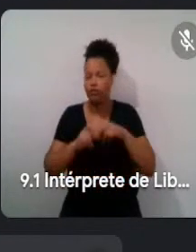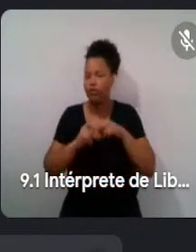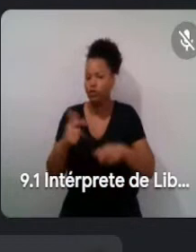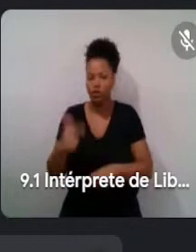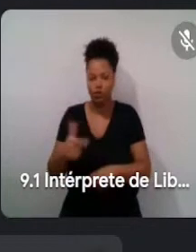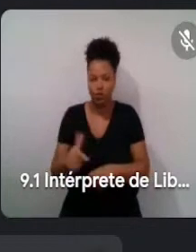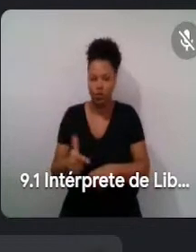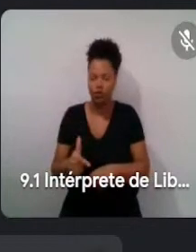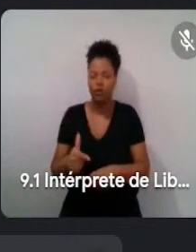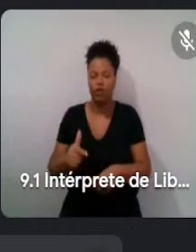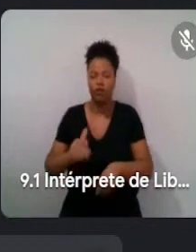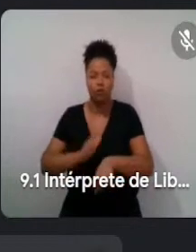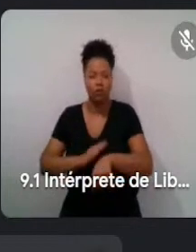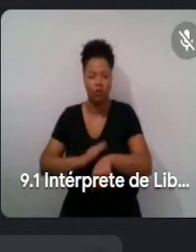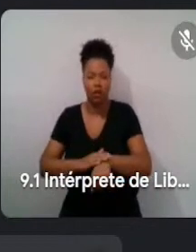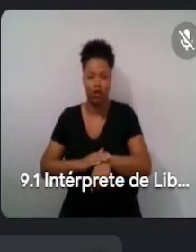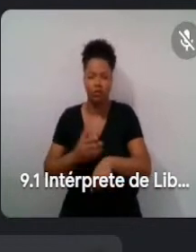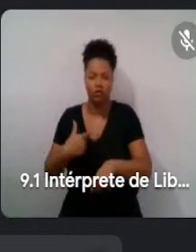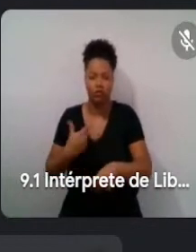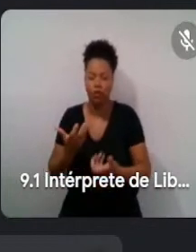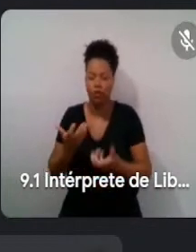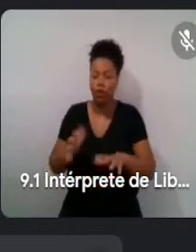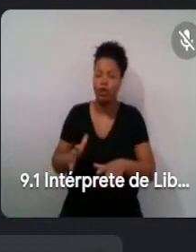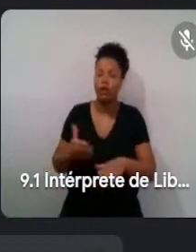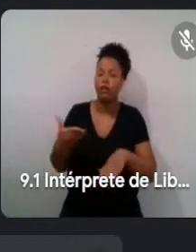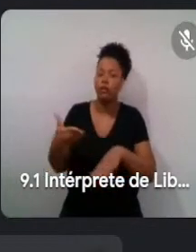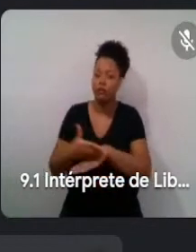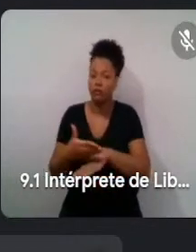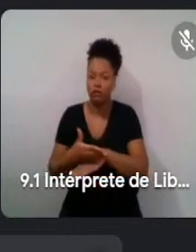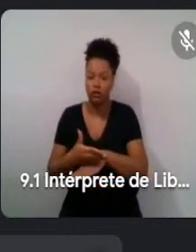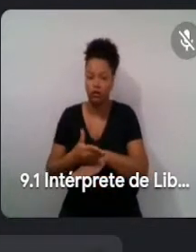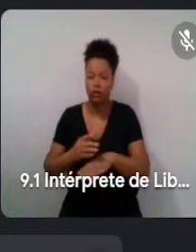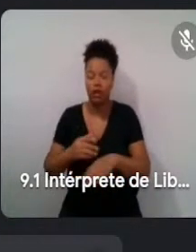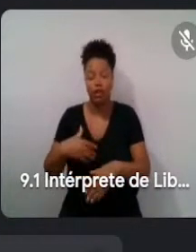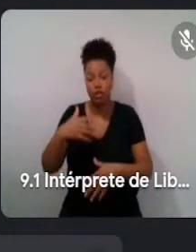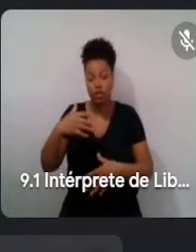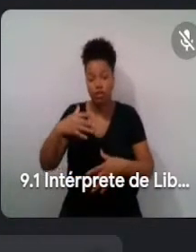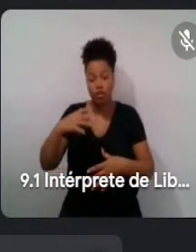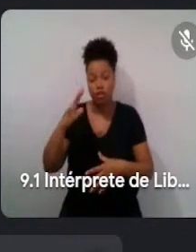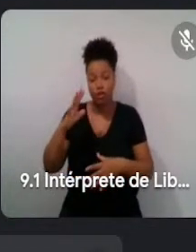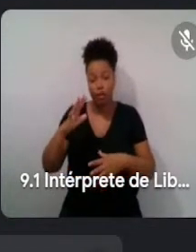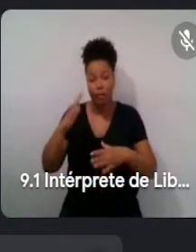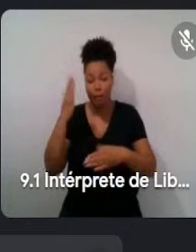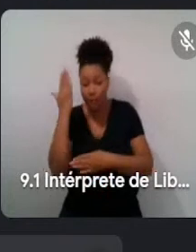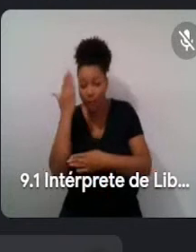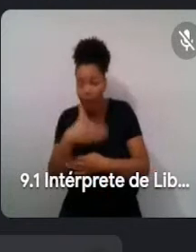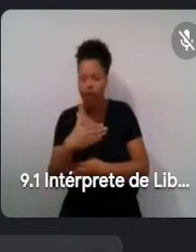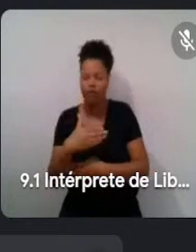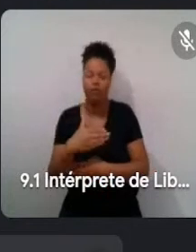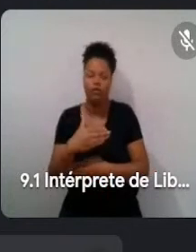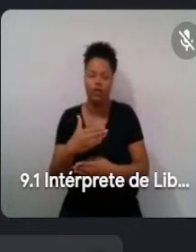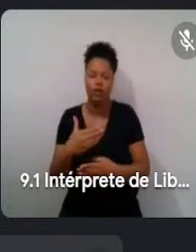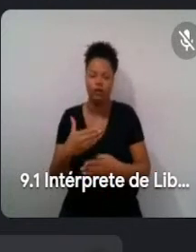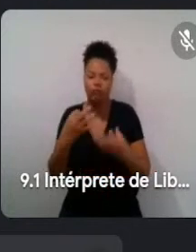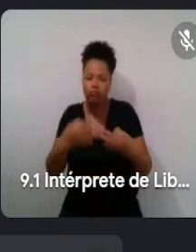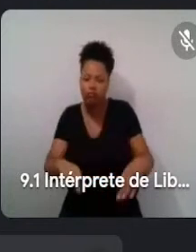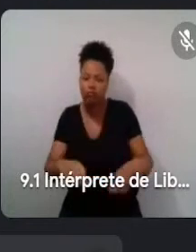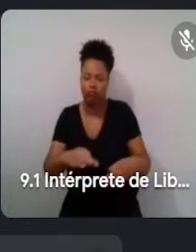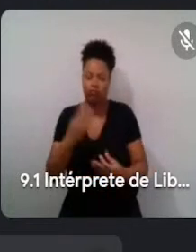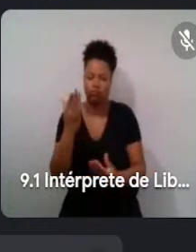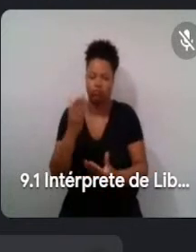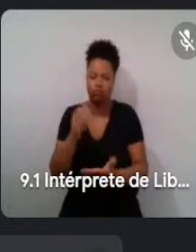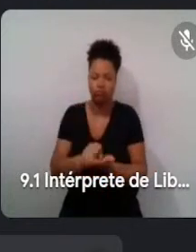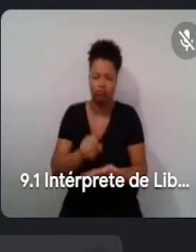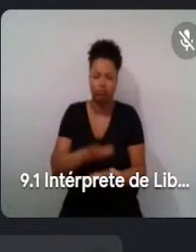que justificasse a aplicação da multa. Então, a efetiva veiculação